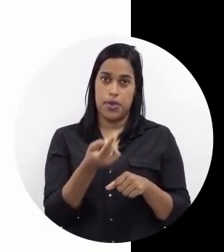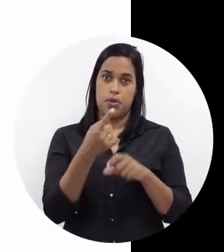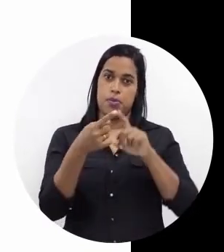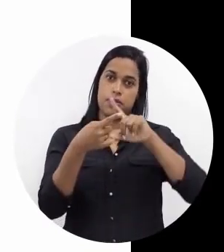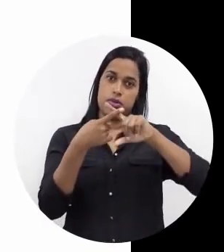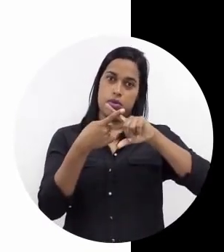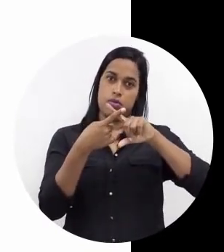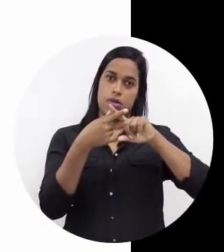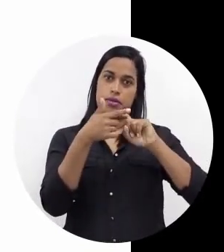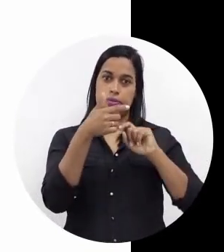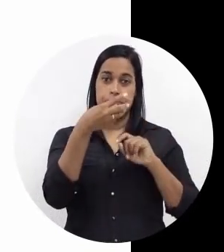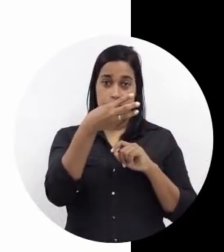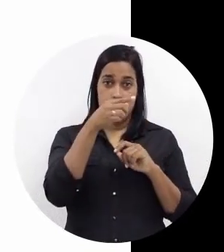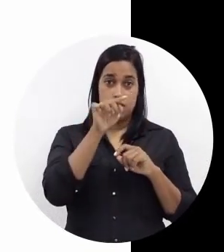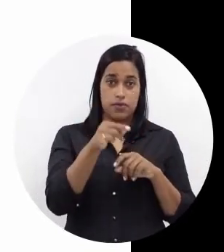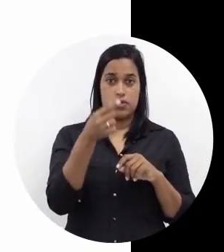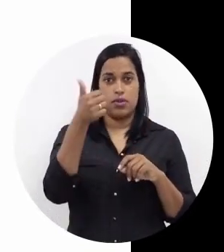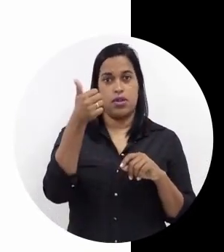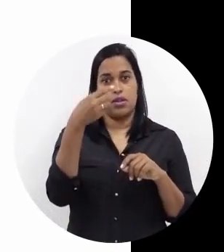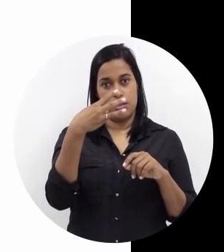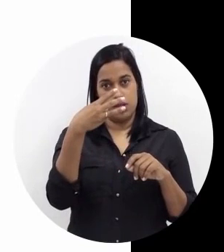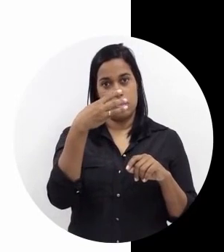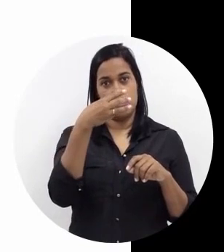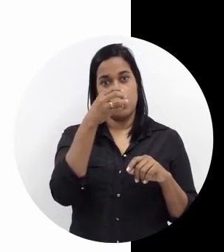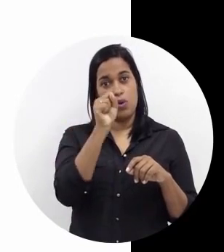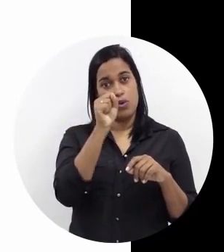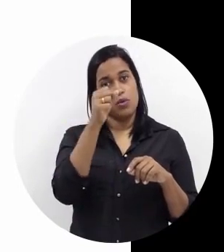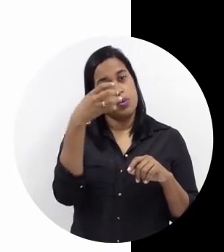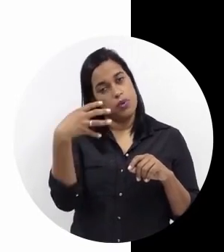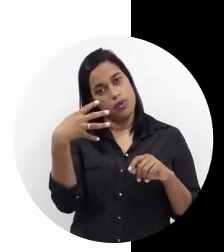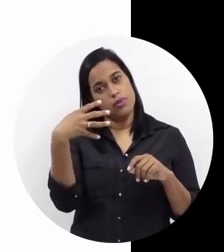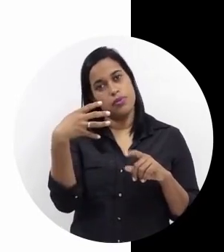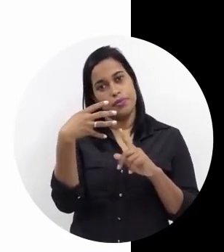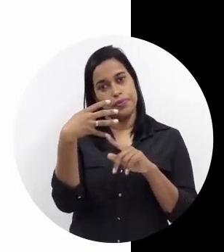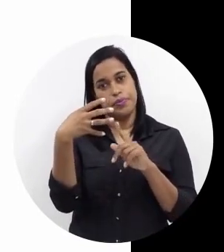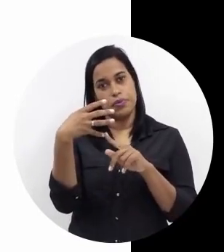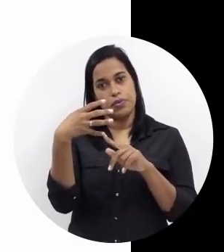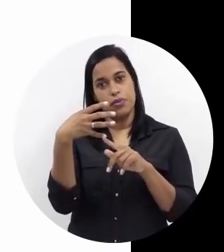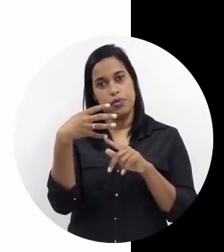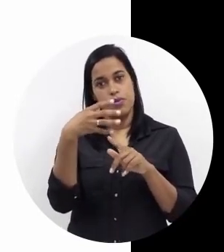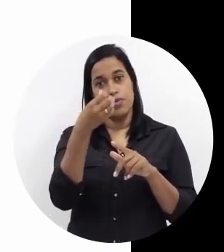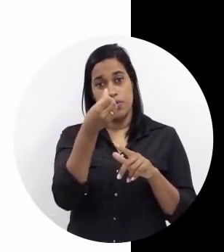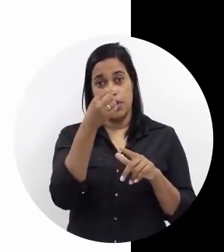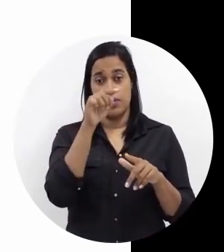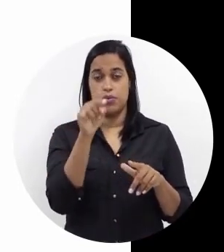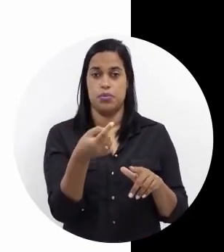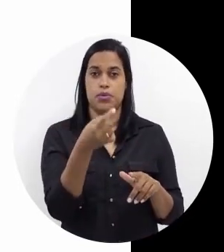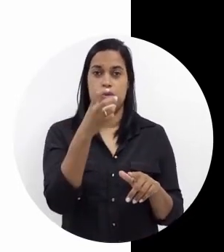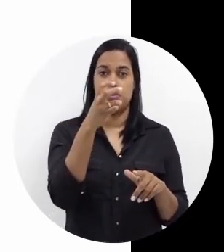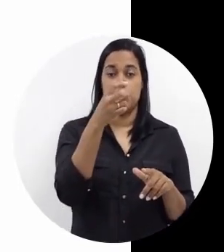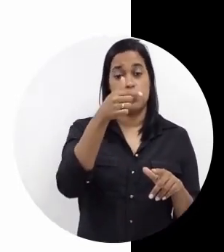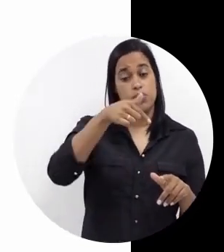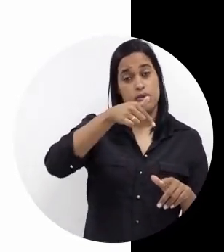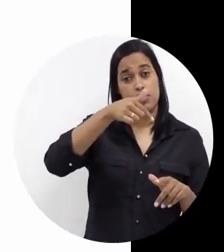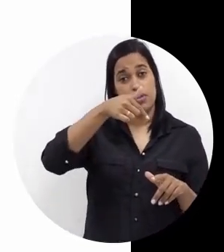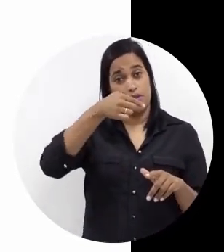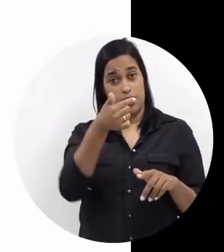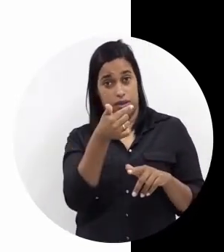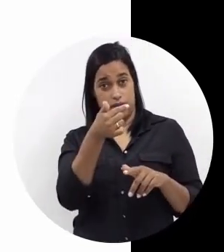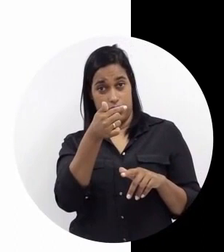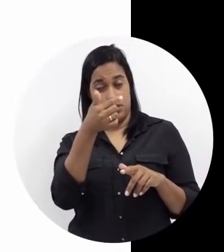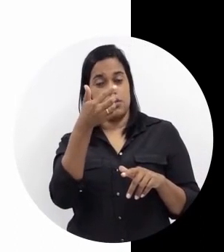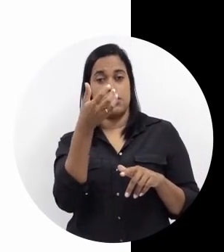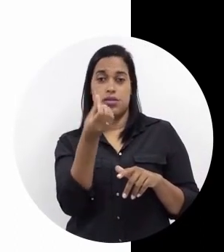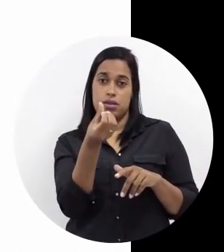3,1384. O nosso montante será R$ 6.276,85,